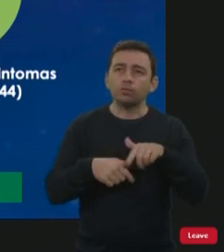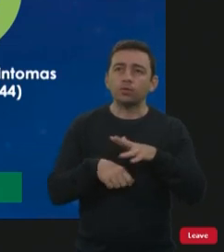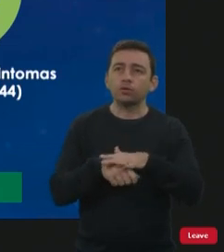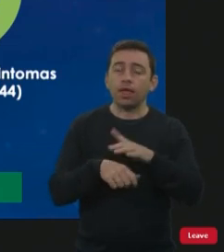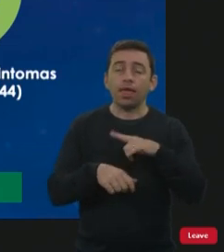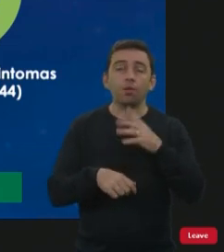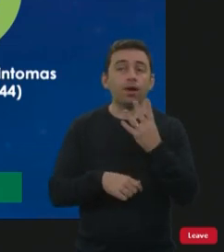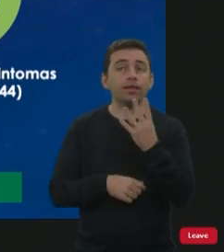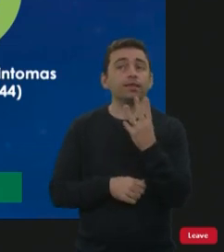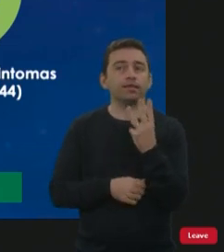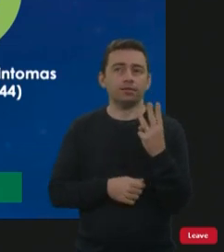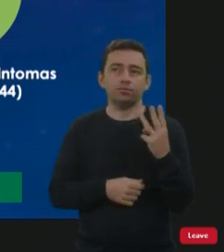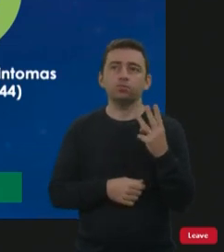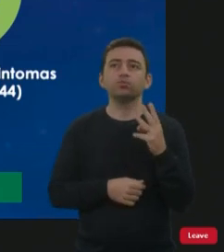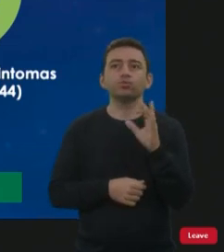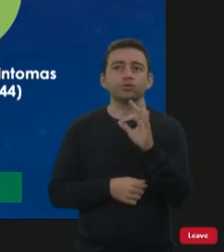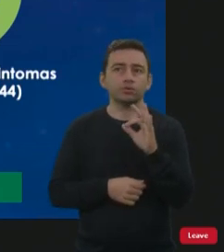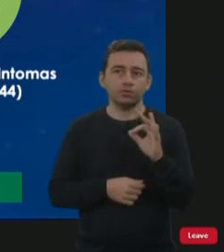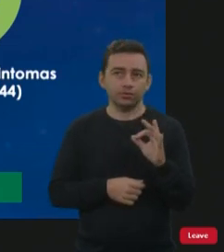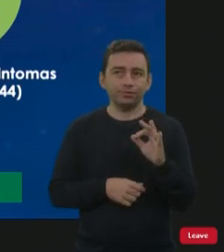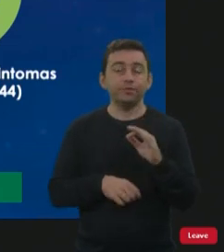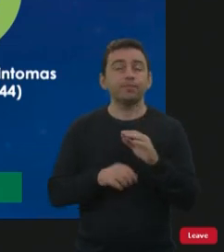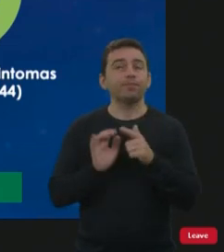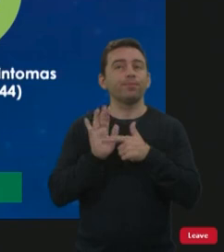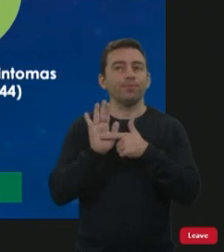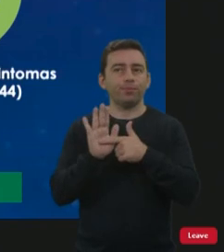tá? Então, isso mostra a importância